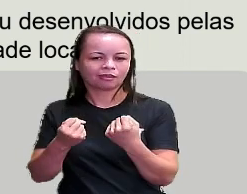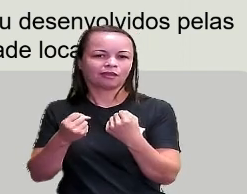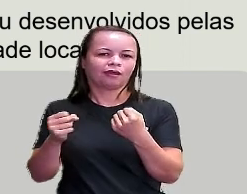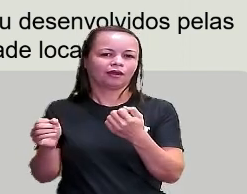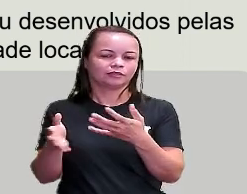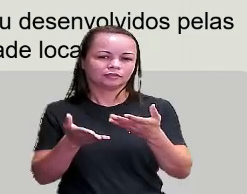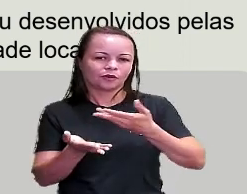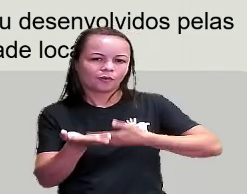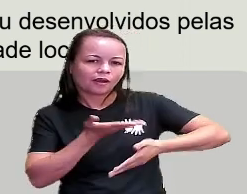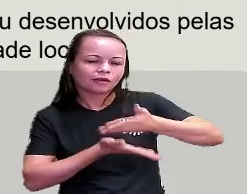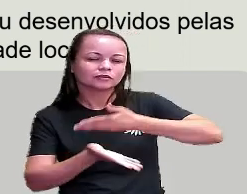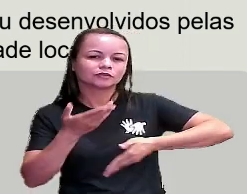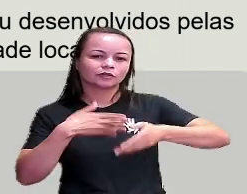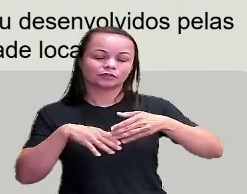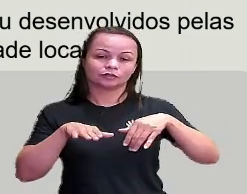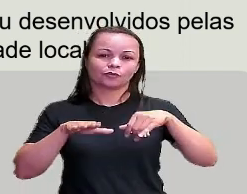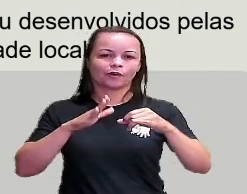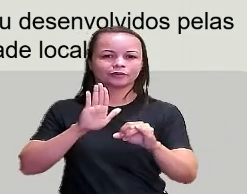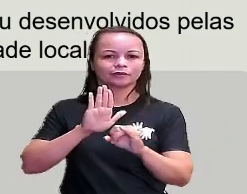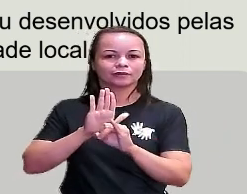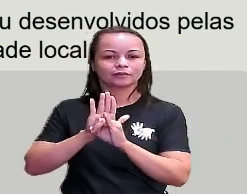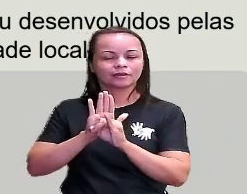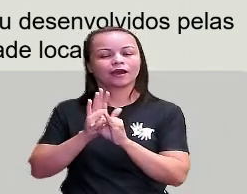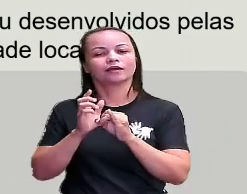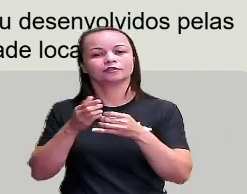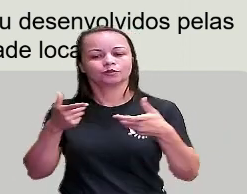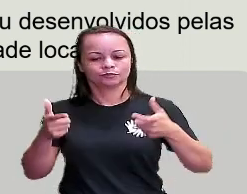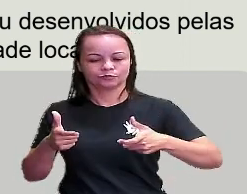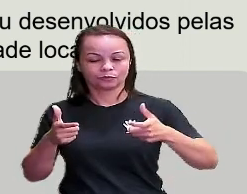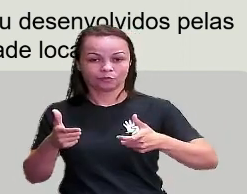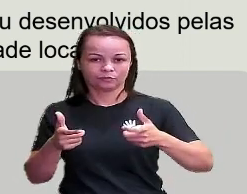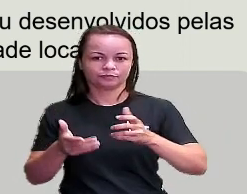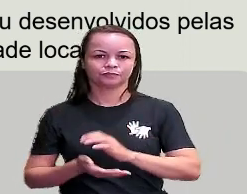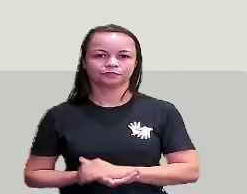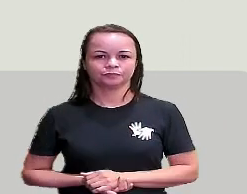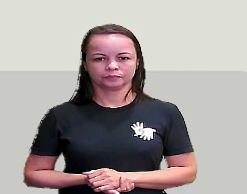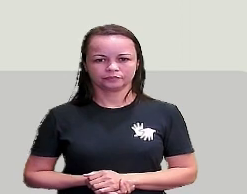inteiramente relacionados com a identidade local.